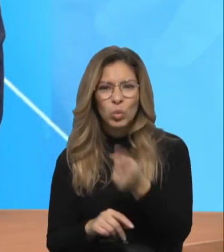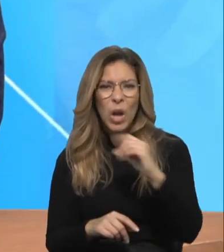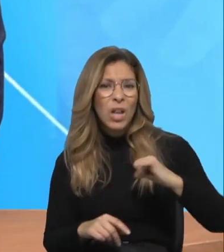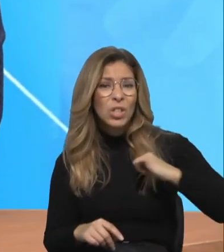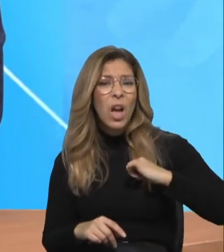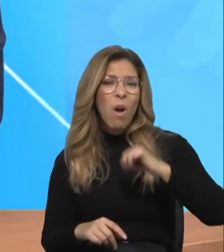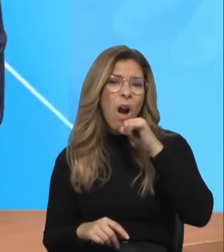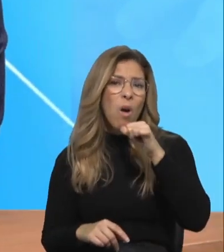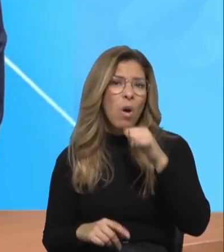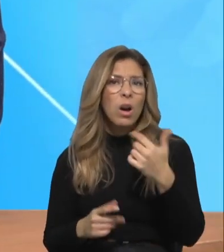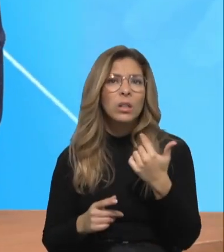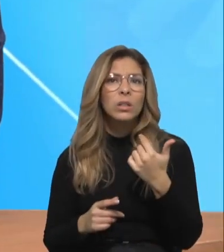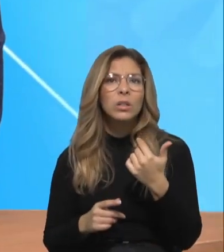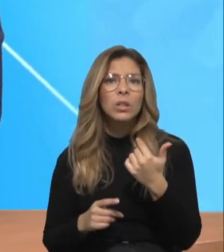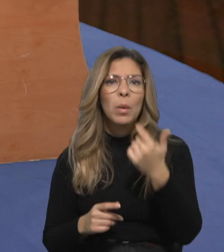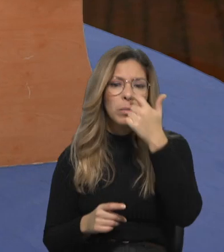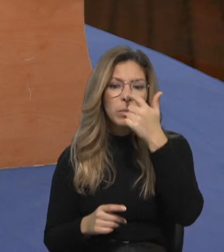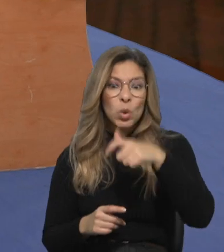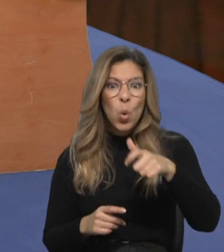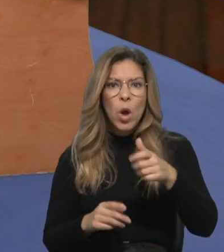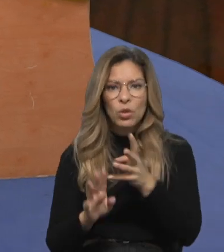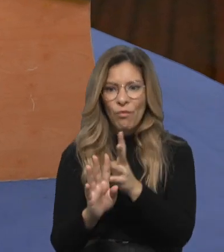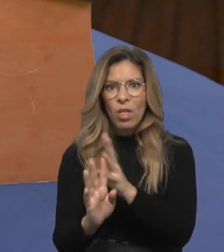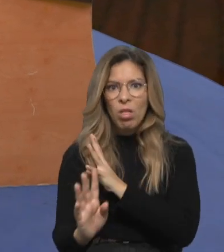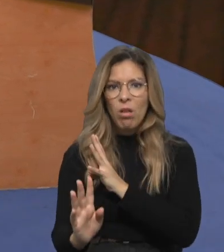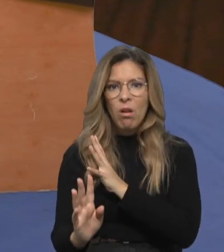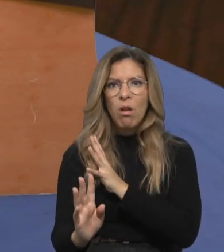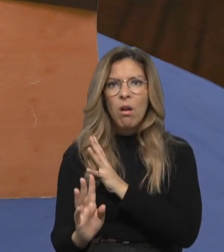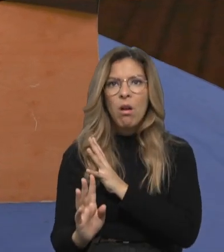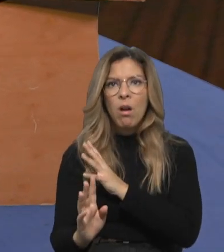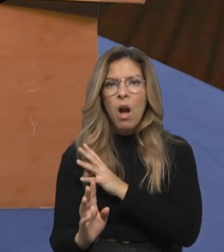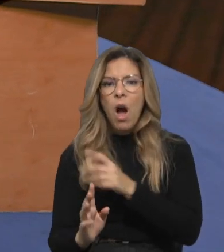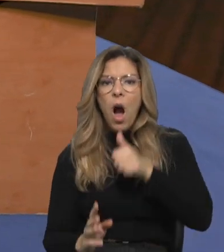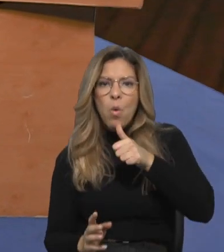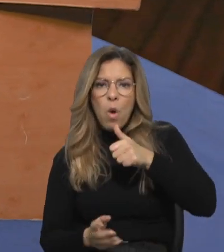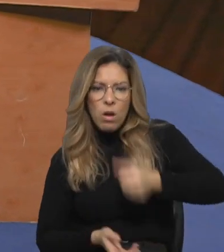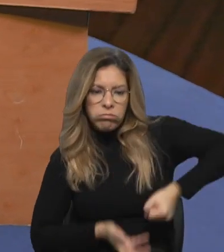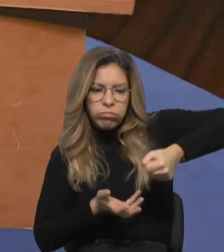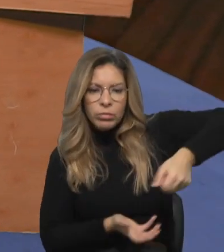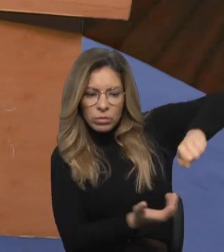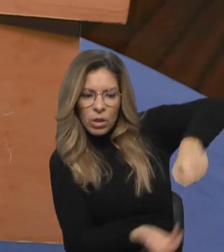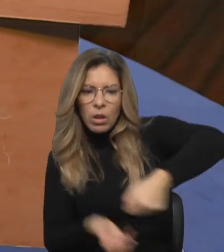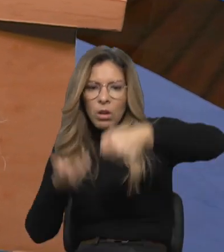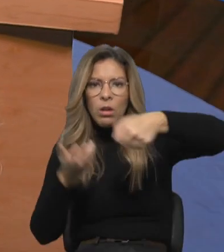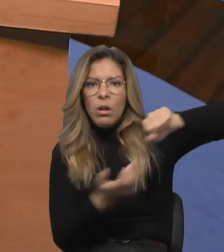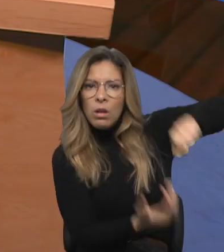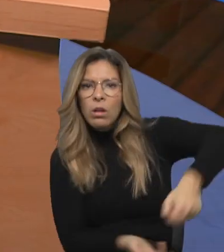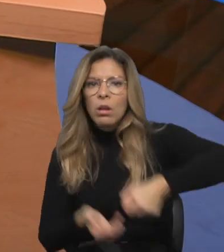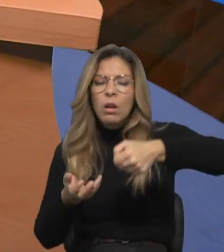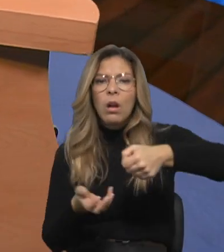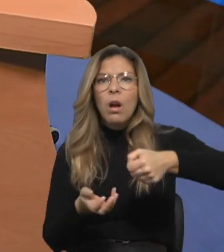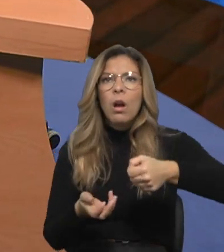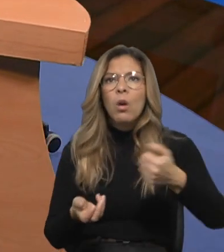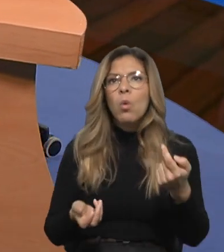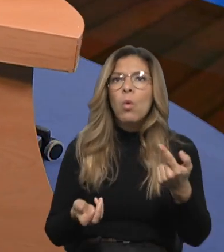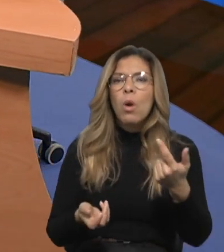cidade, tu vês as pessoas em fila com bidões de água à espera de uma cisterna, que vem, uma